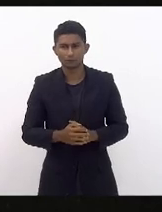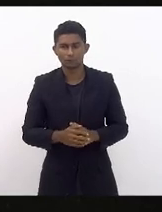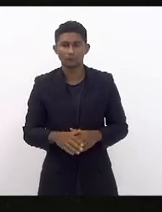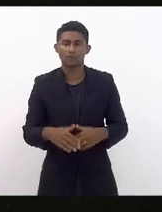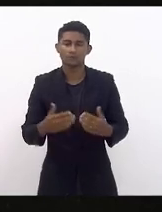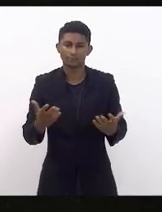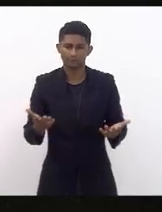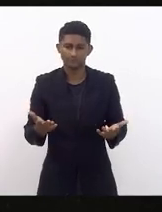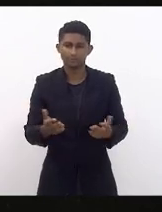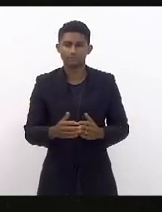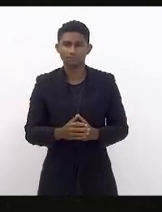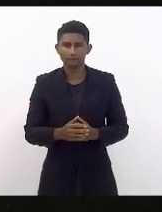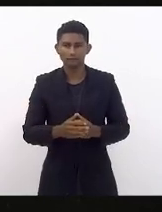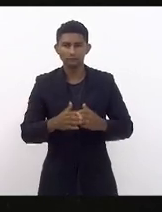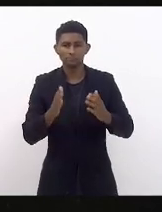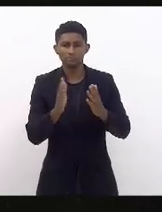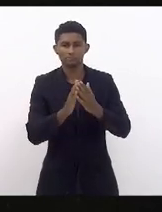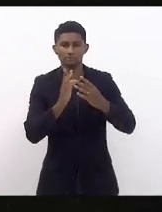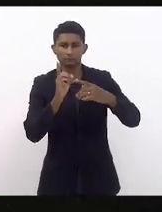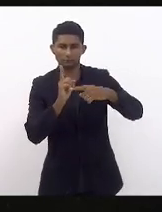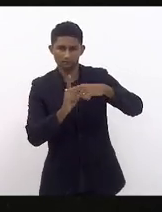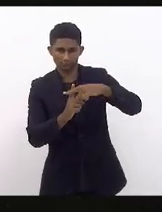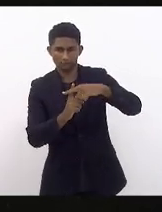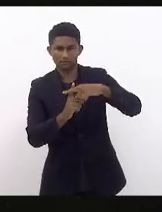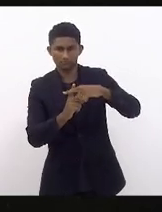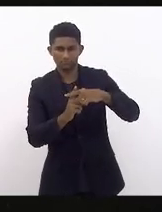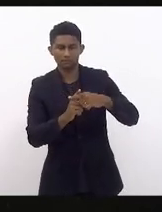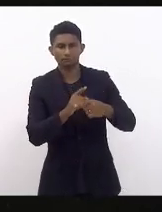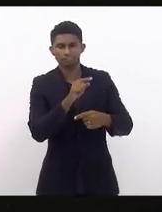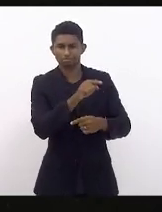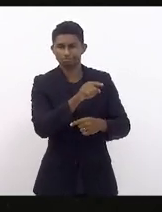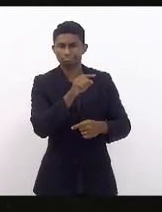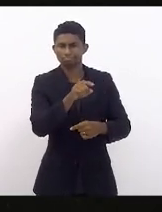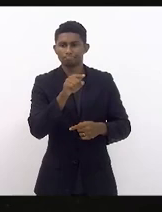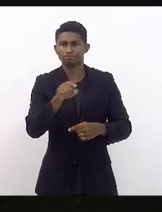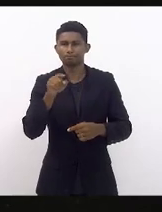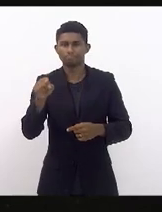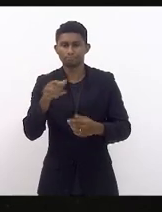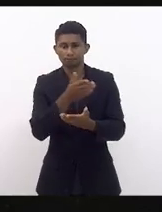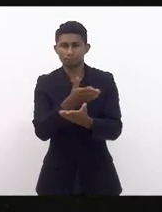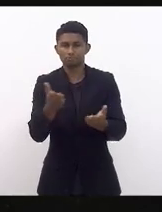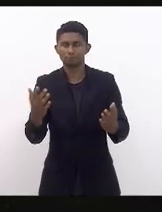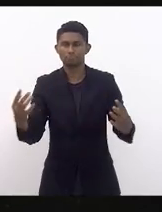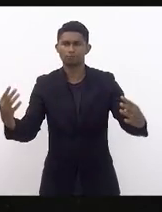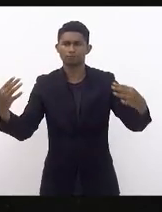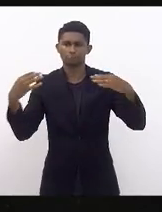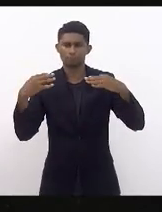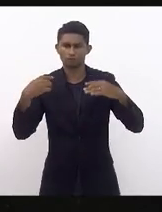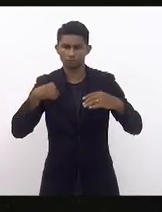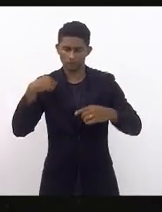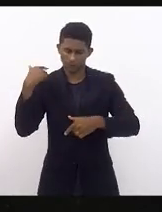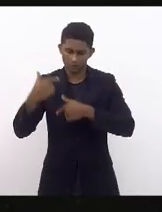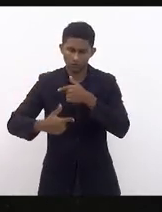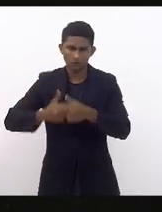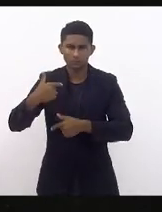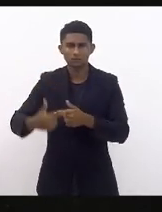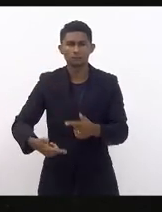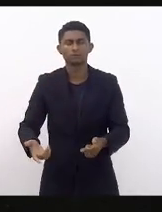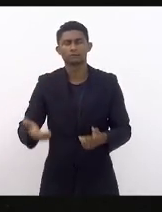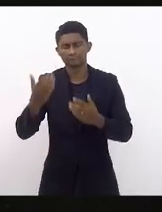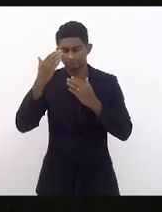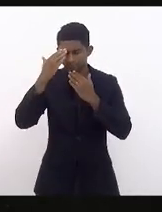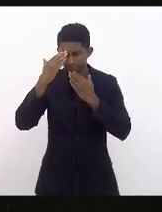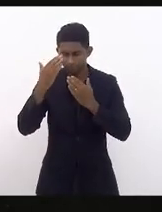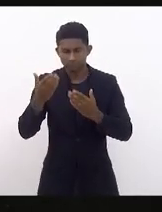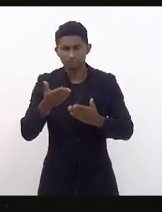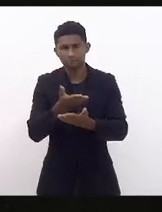enfim, aquelas igrejas que viram o meu trabalho. Eu quero agradecer a